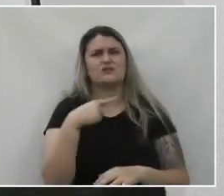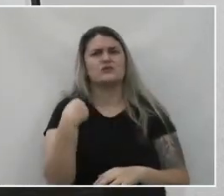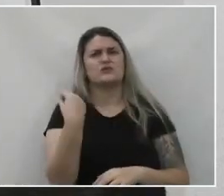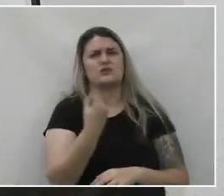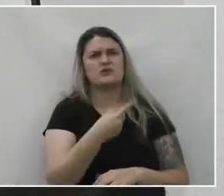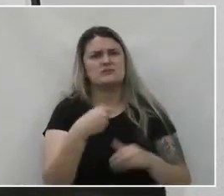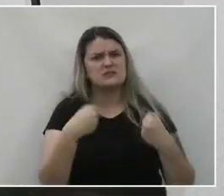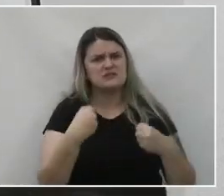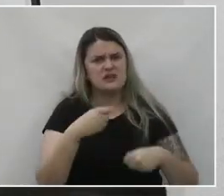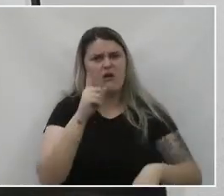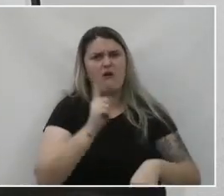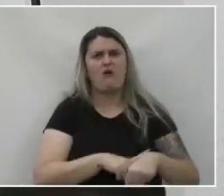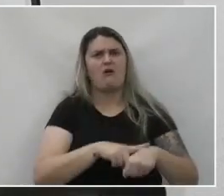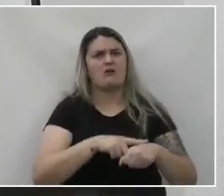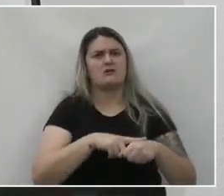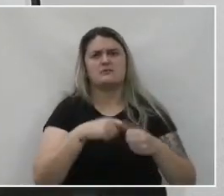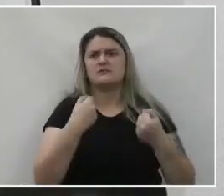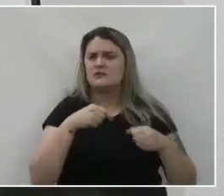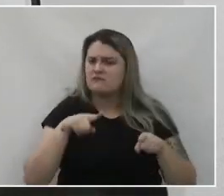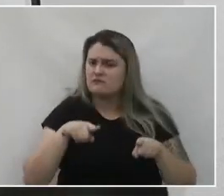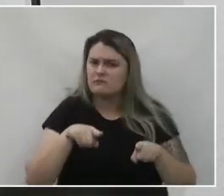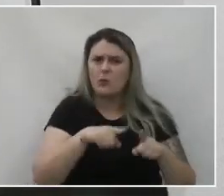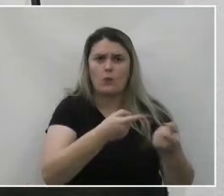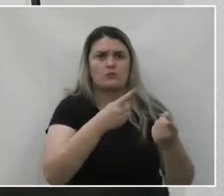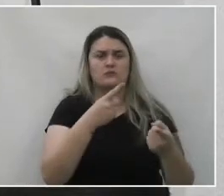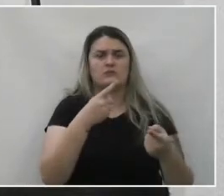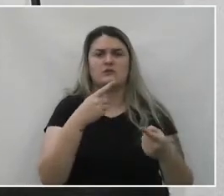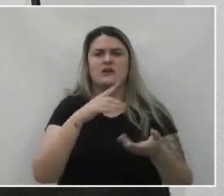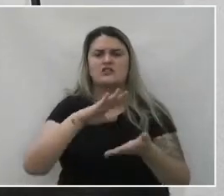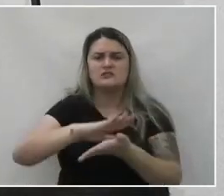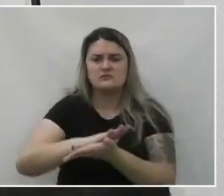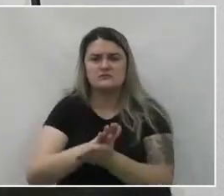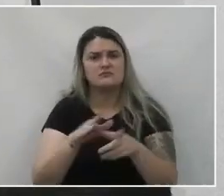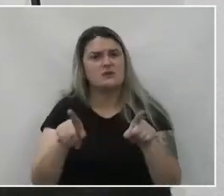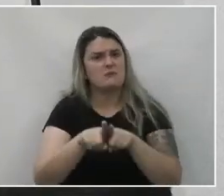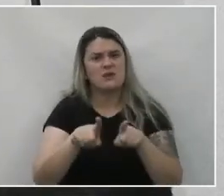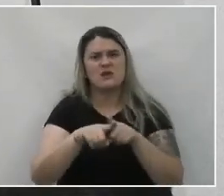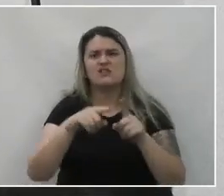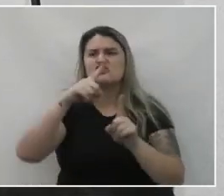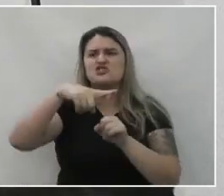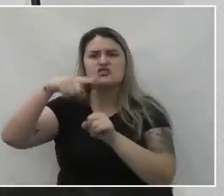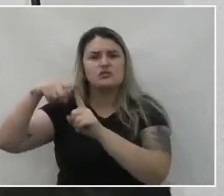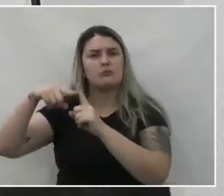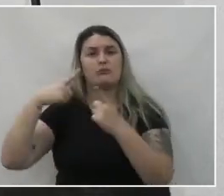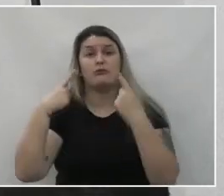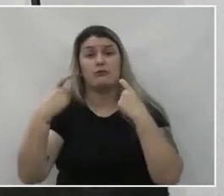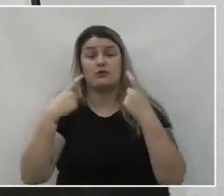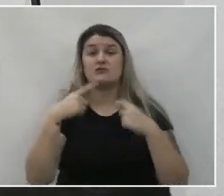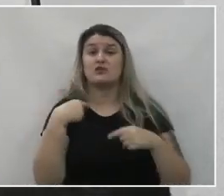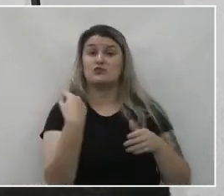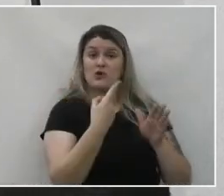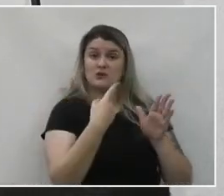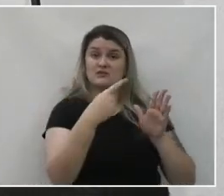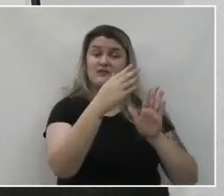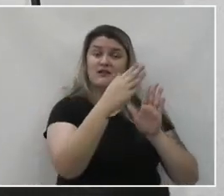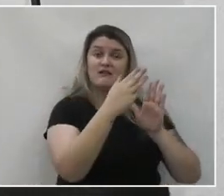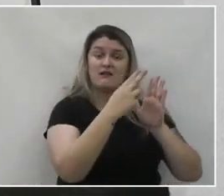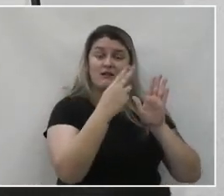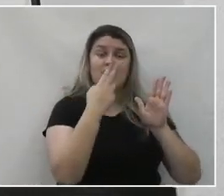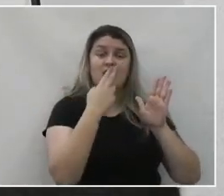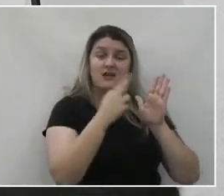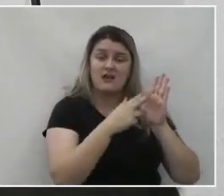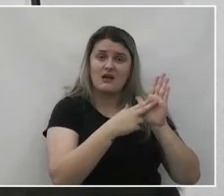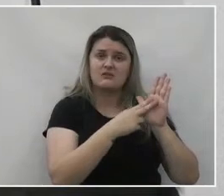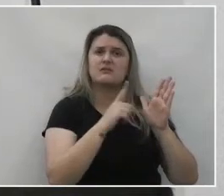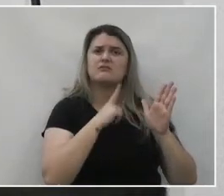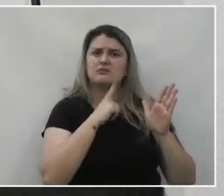ser enérgicos no combate à discriminação e a todas as formas de violências. E com a efetuação desta carta, renovamos o nosso